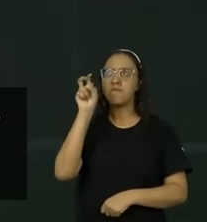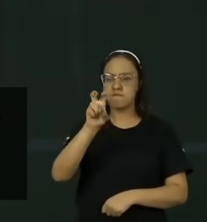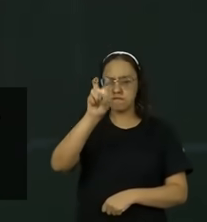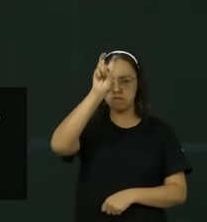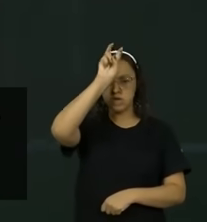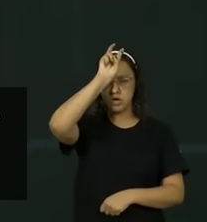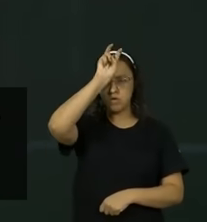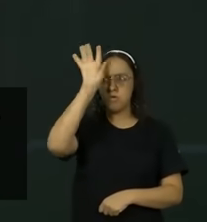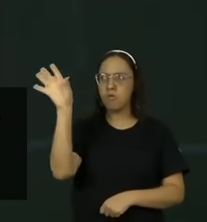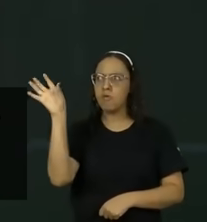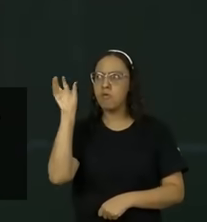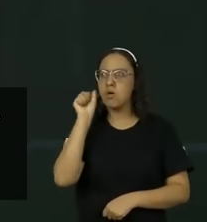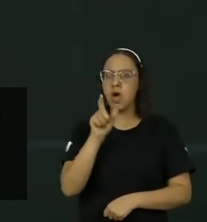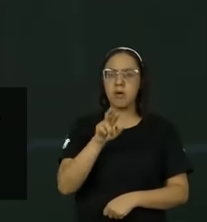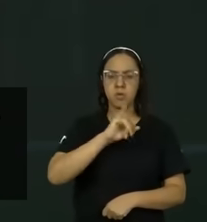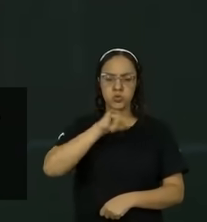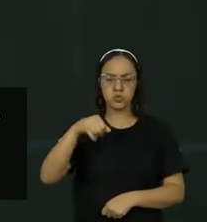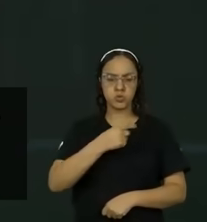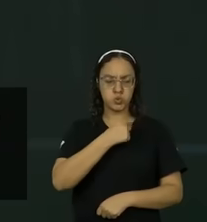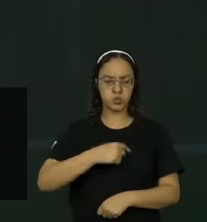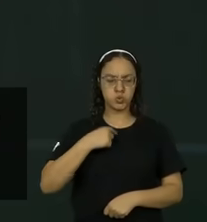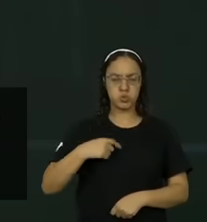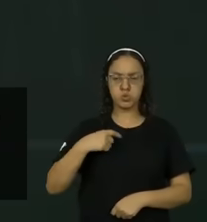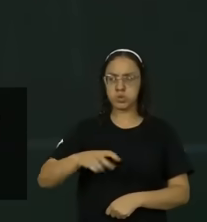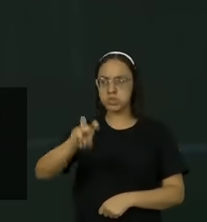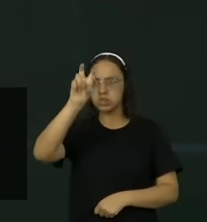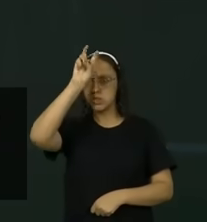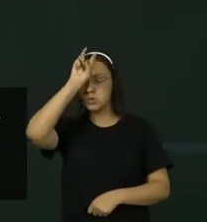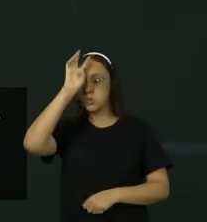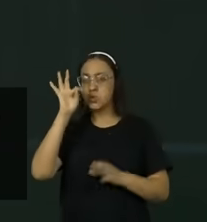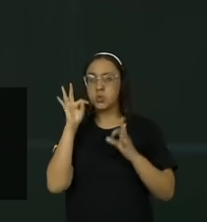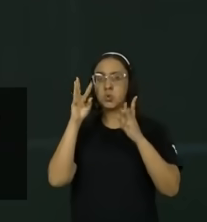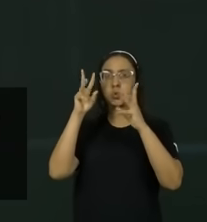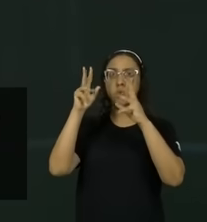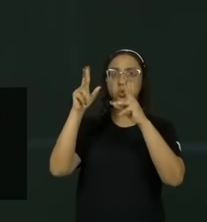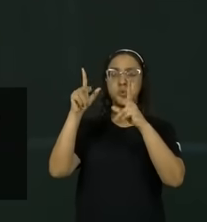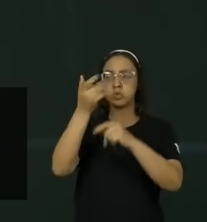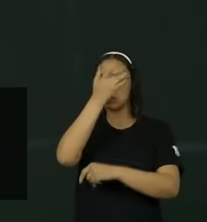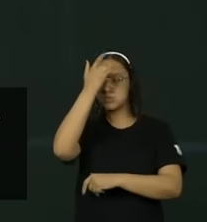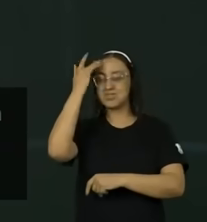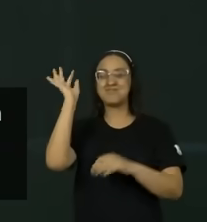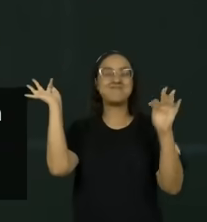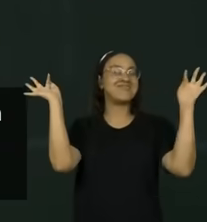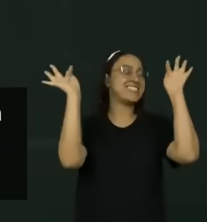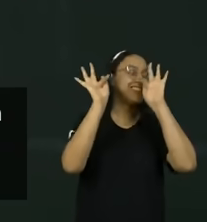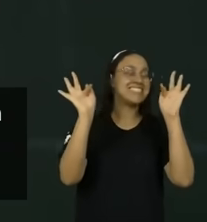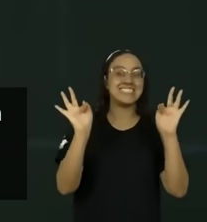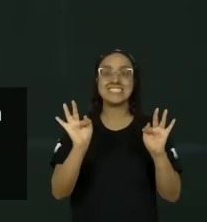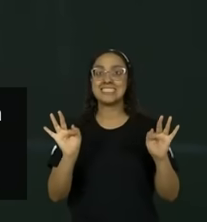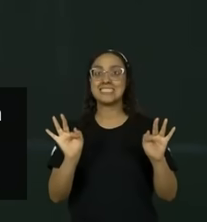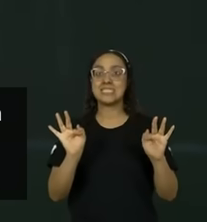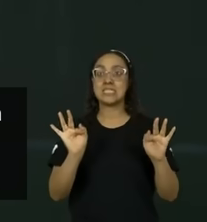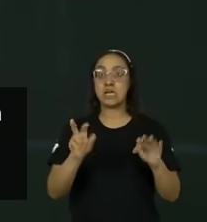irmãos de José haviam chegado, o faraó e todos os seus conselheiros se alegraram.